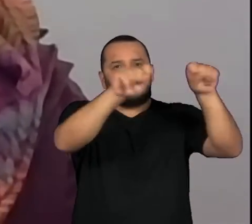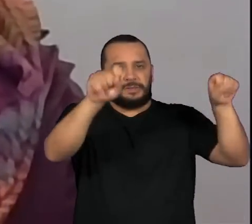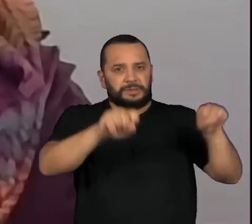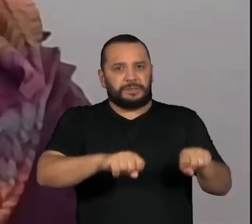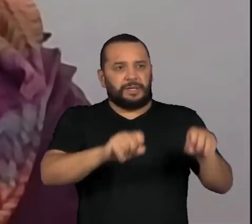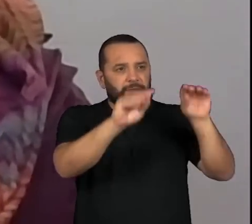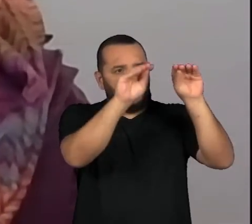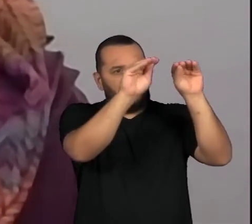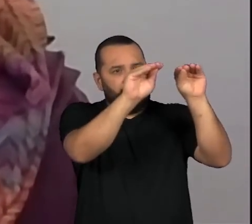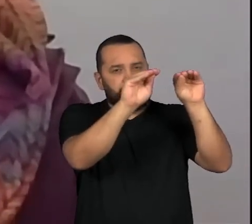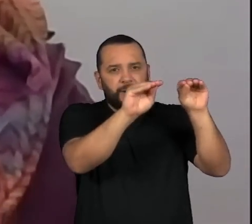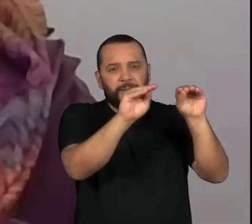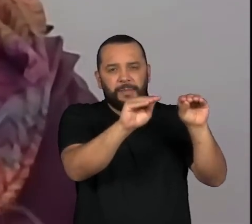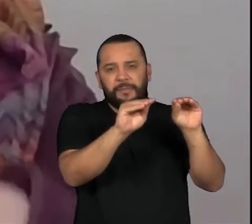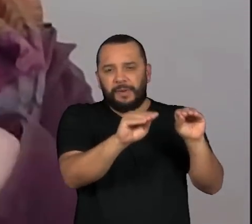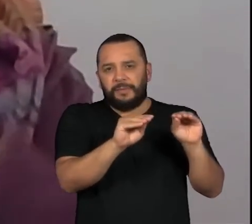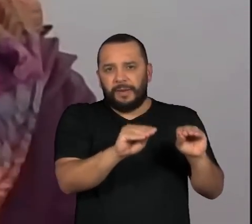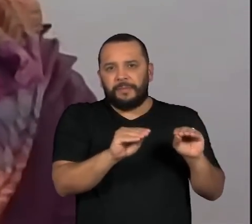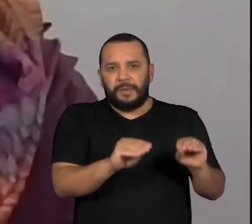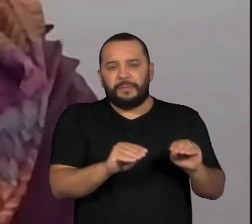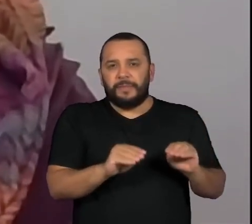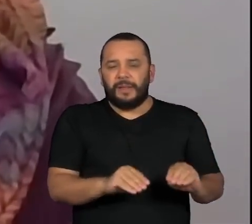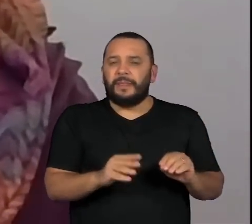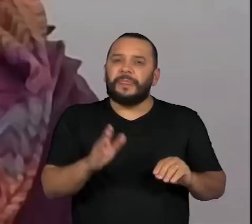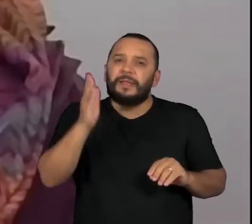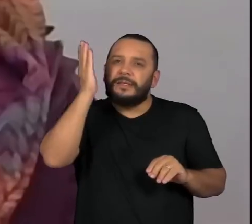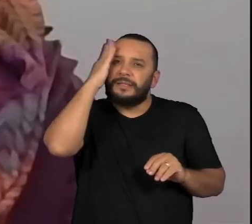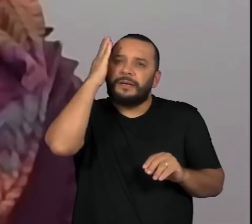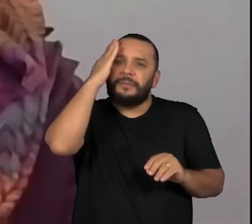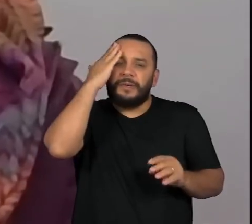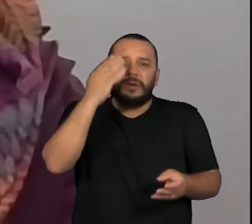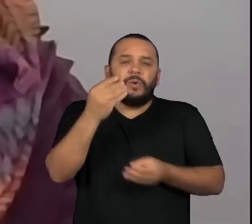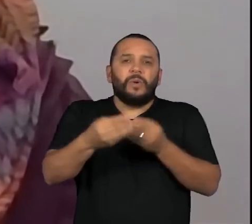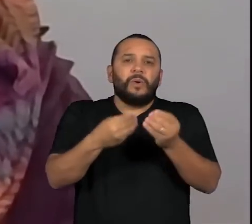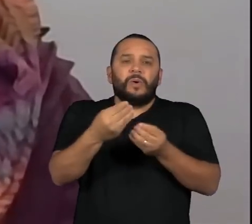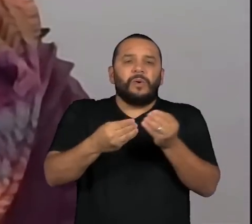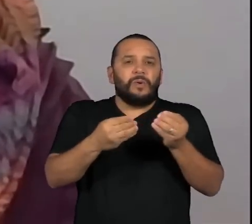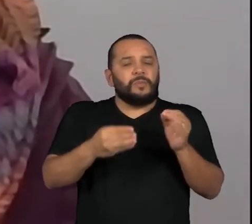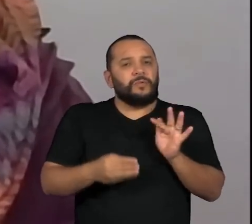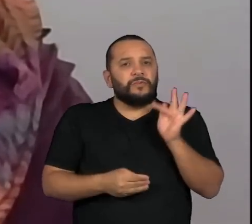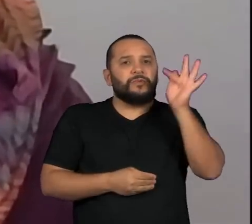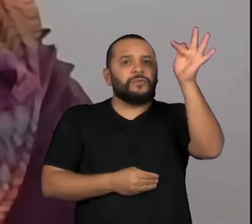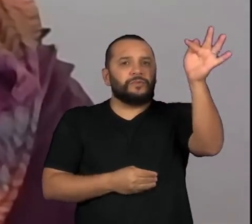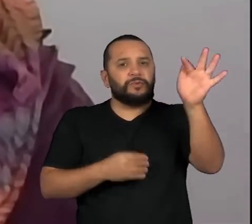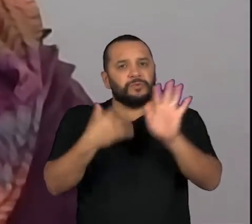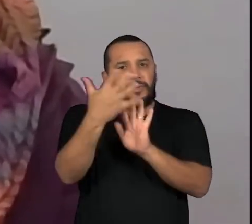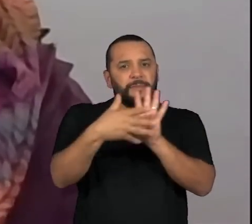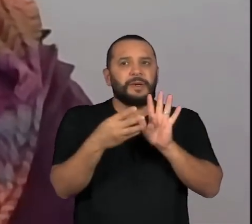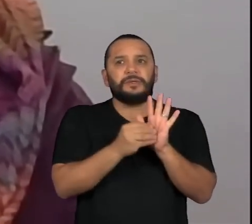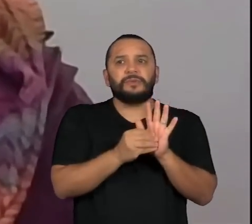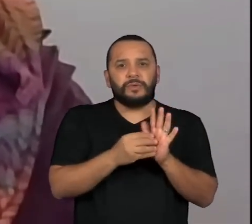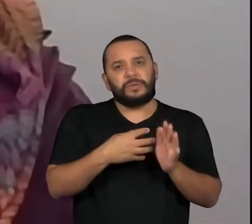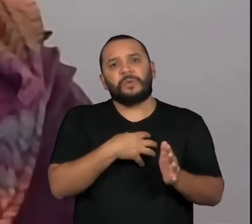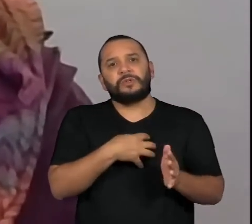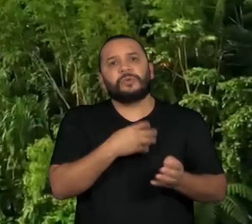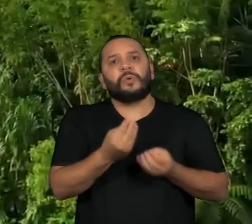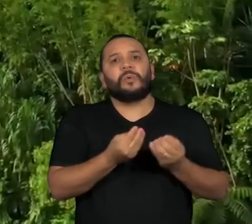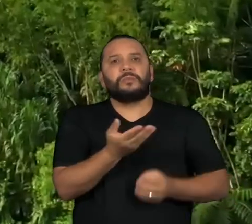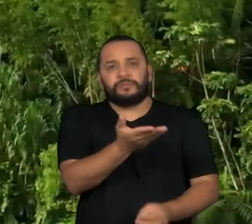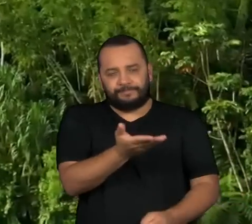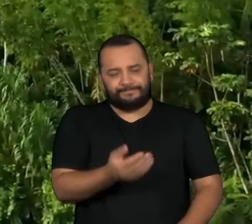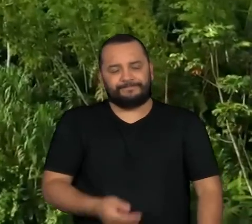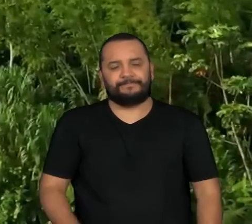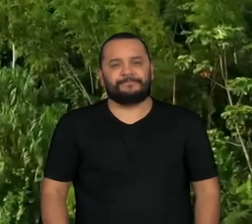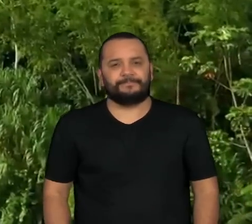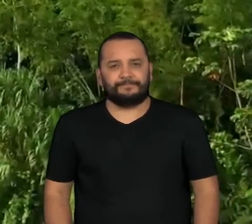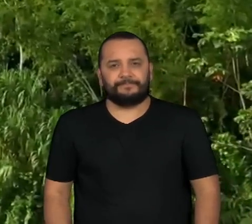esse programa de computador, projetar como que a Amazônia se comporta com essa determinada condição climática.